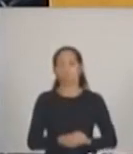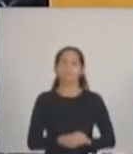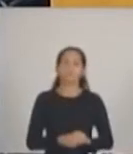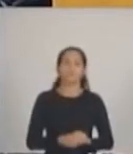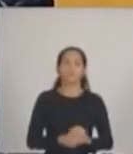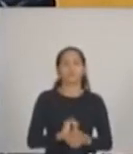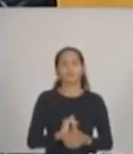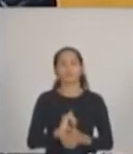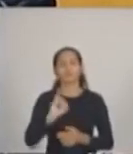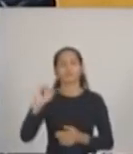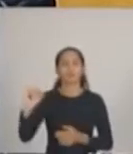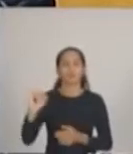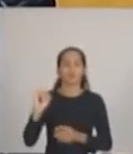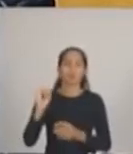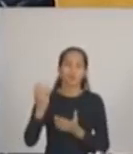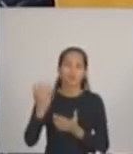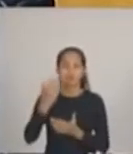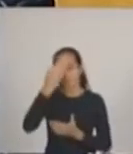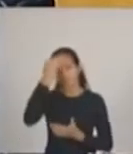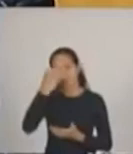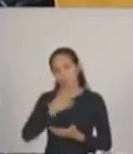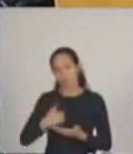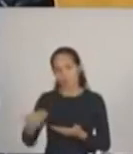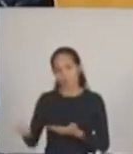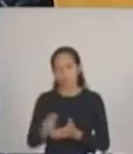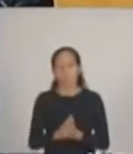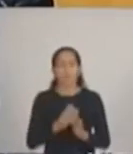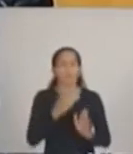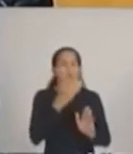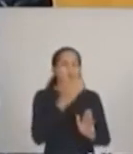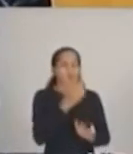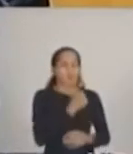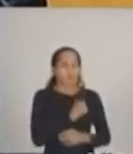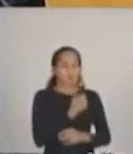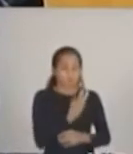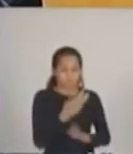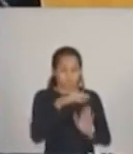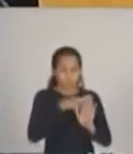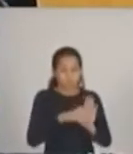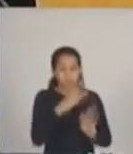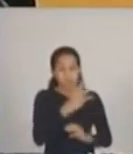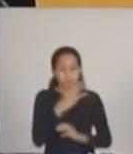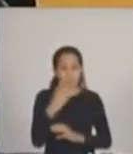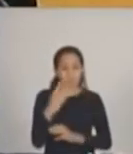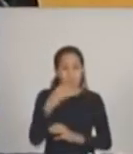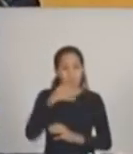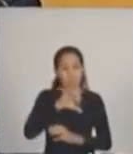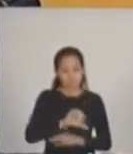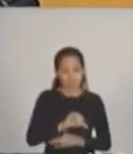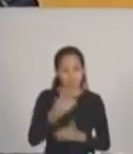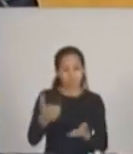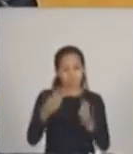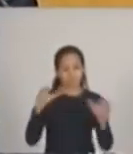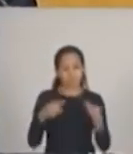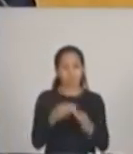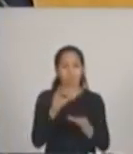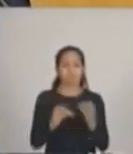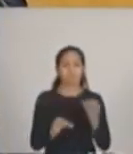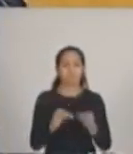governador. Item 3. Veto total projeto de lei 339. Convoca a Comissão de Justiça. Deputado Gandini.